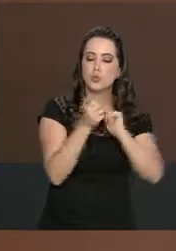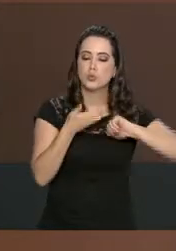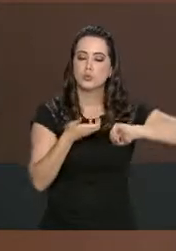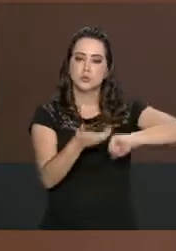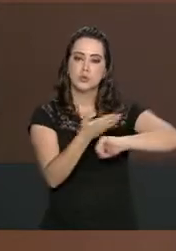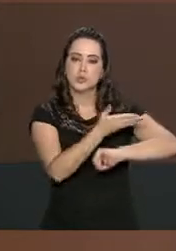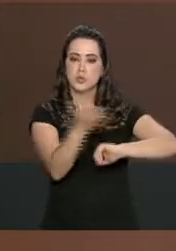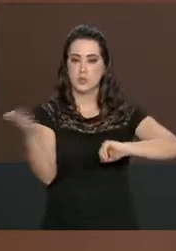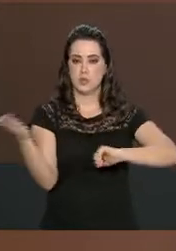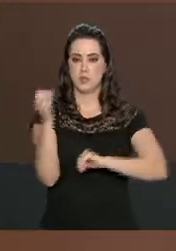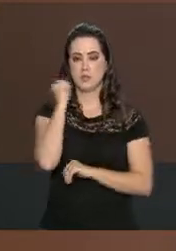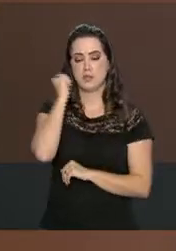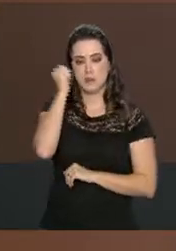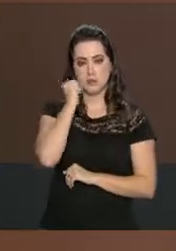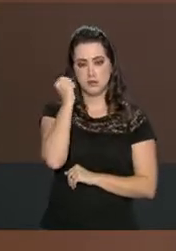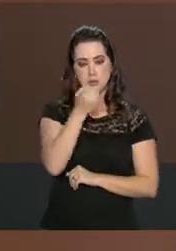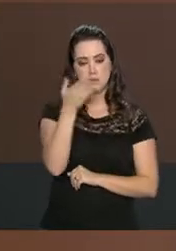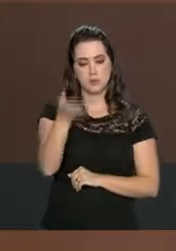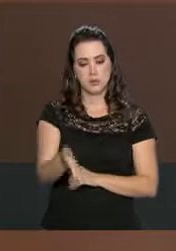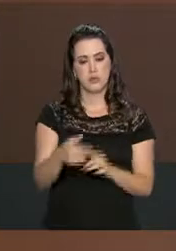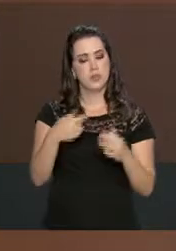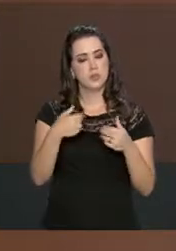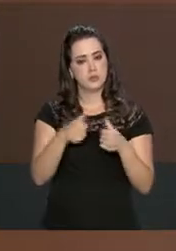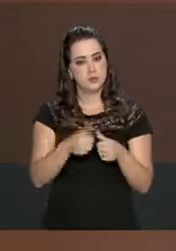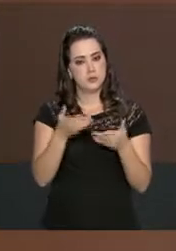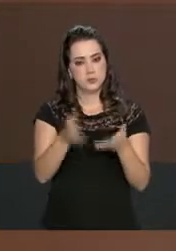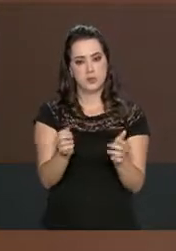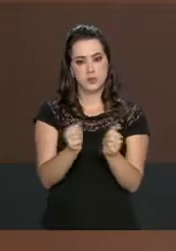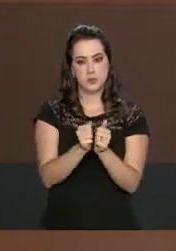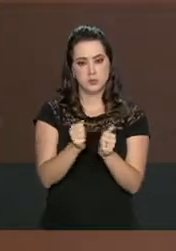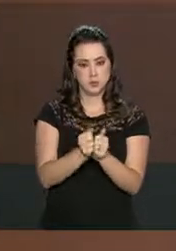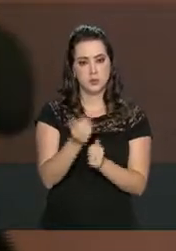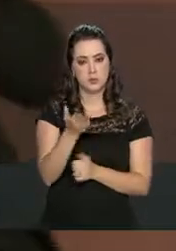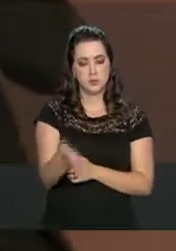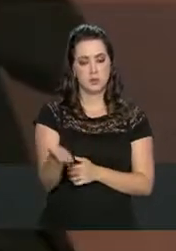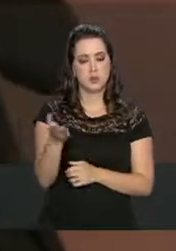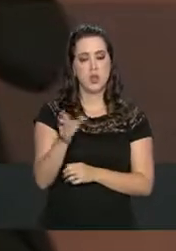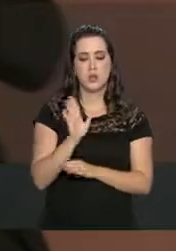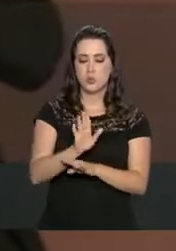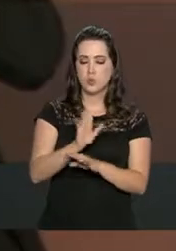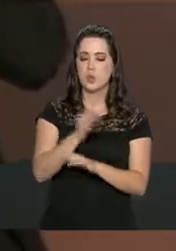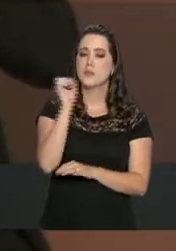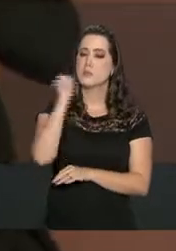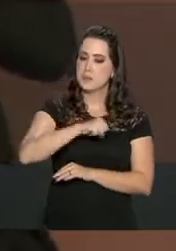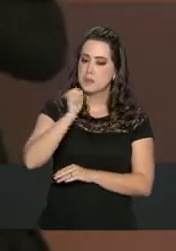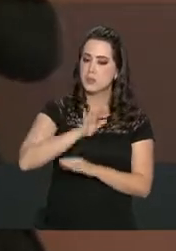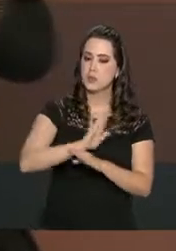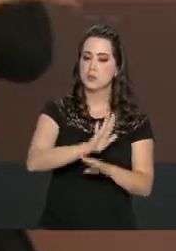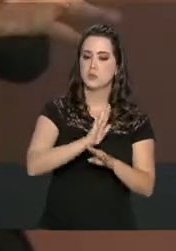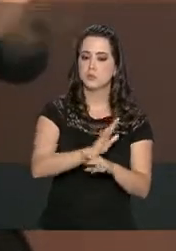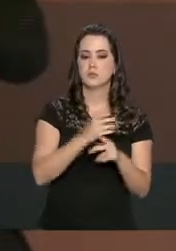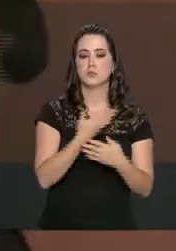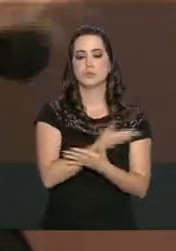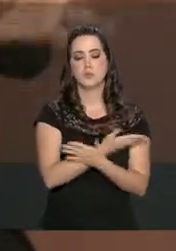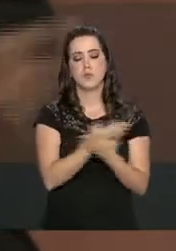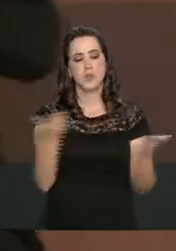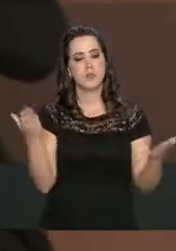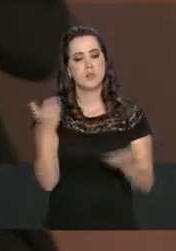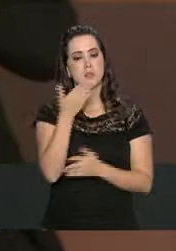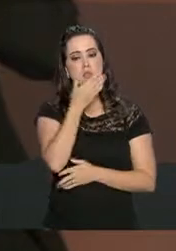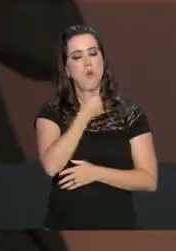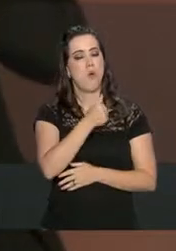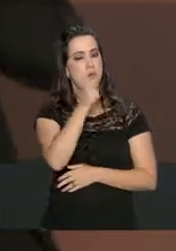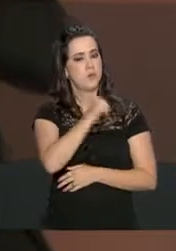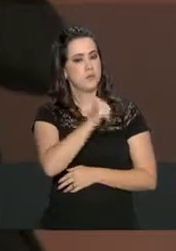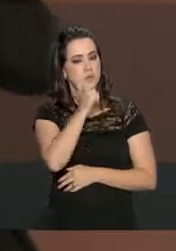senhores senadores aqui presentes, atuais, e deputados federais, ajudaram muito, ajudaram muitíssimo. E os senhores e senhoras